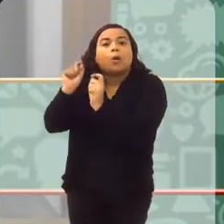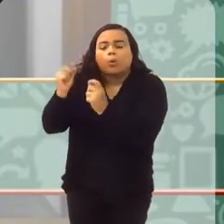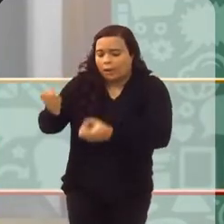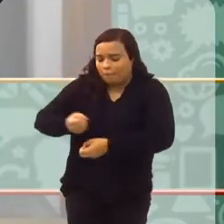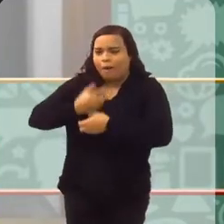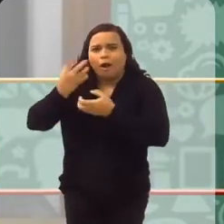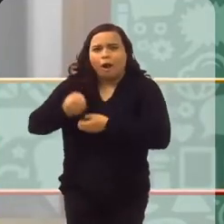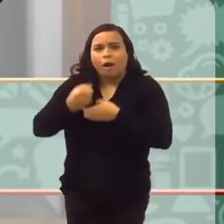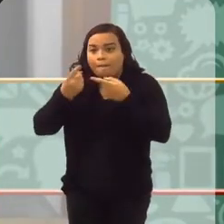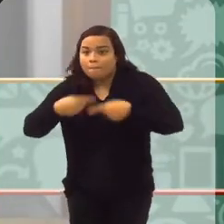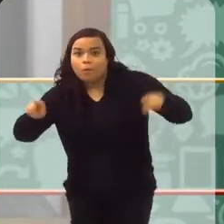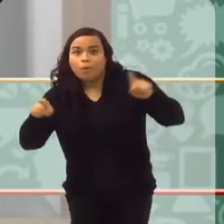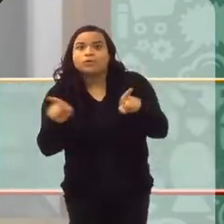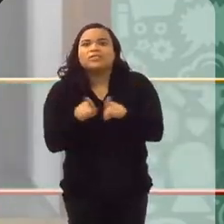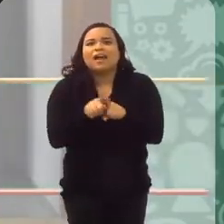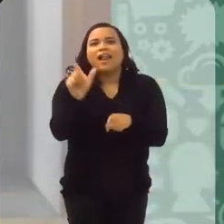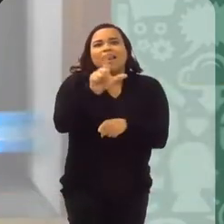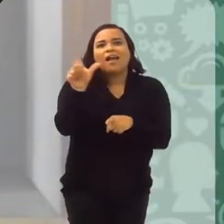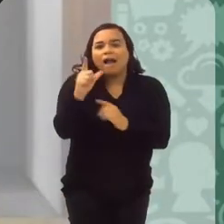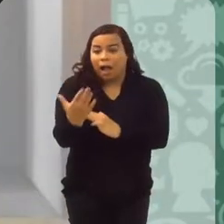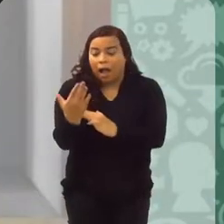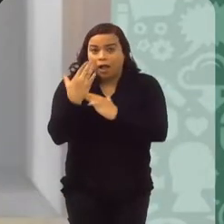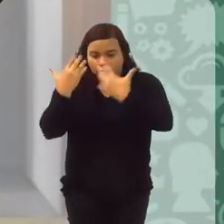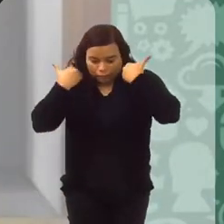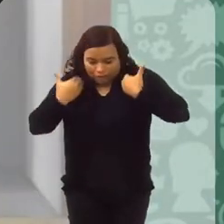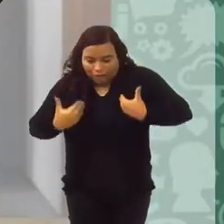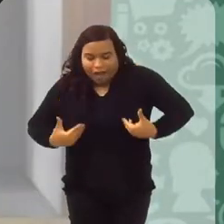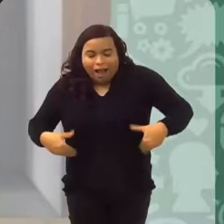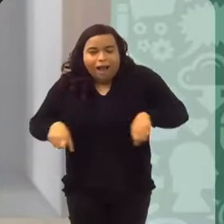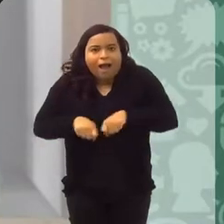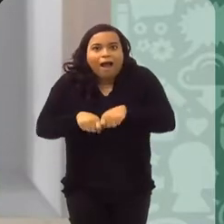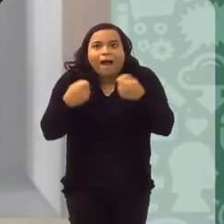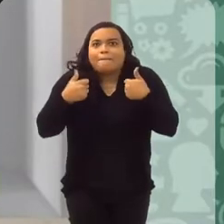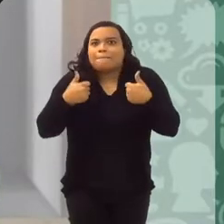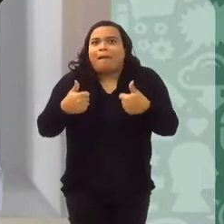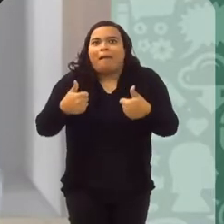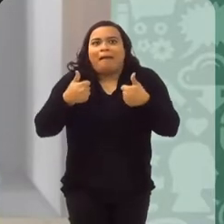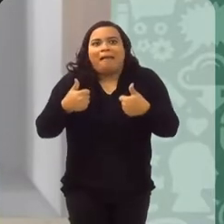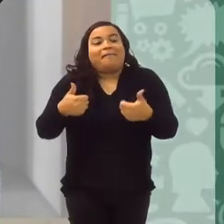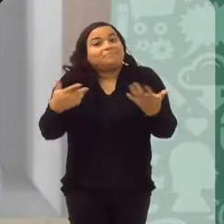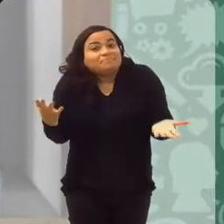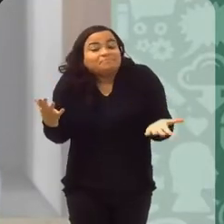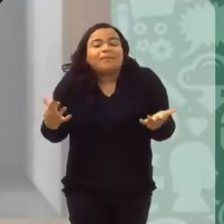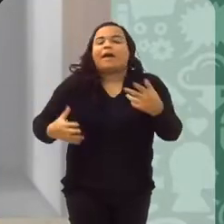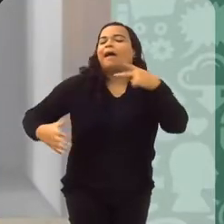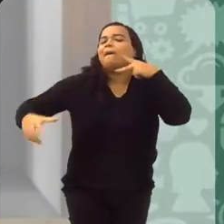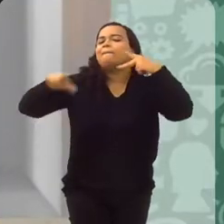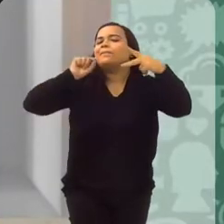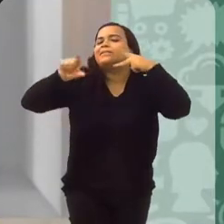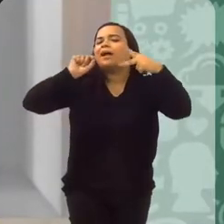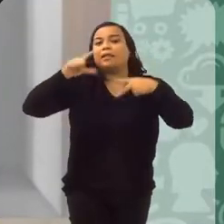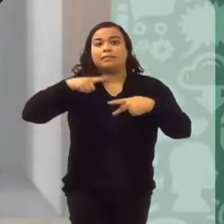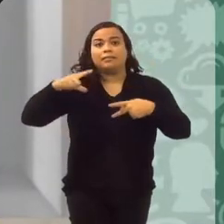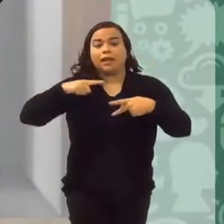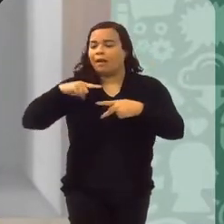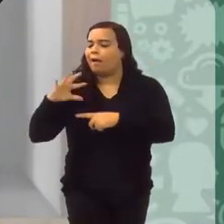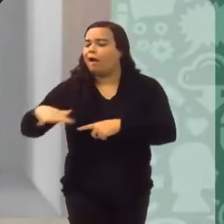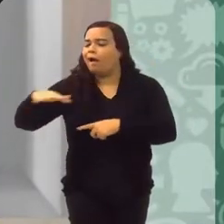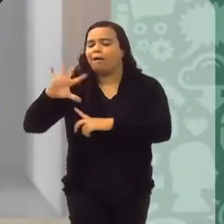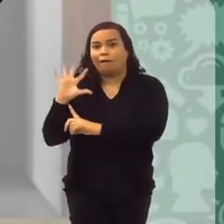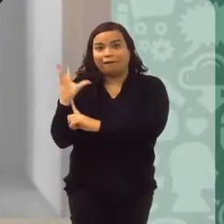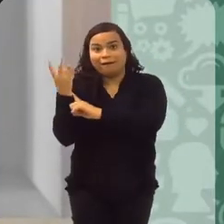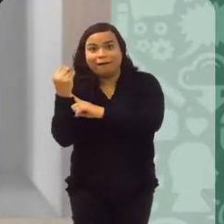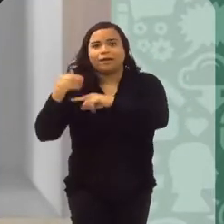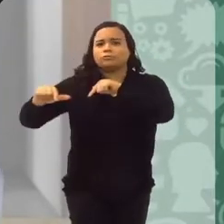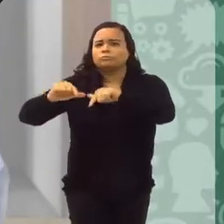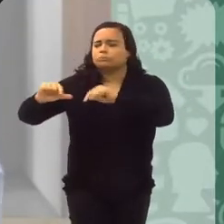música e a literatura podem curar a alma? Afinal, de que forma a psicanálise vem trabalhando a arte para minimizar os impactos